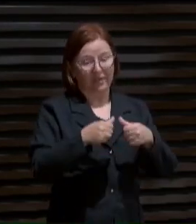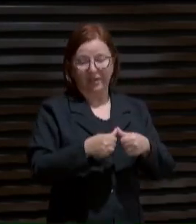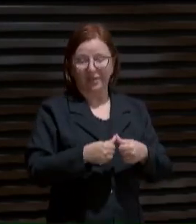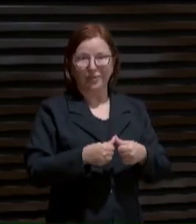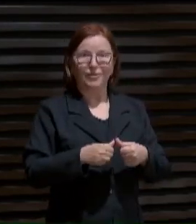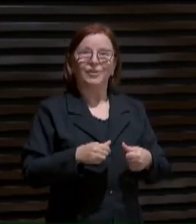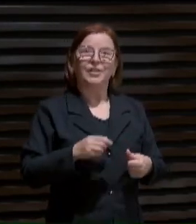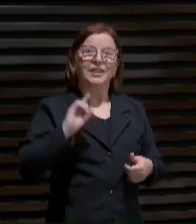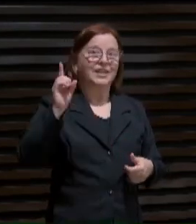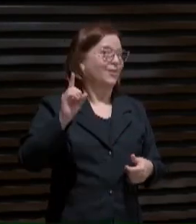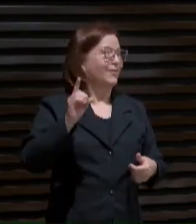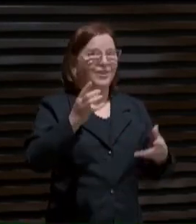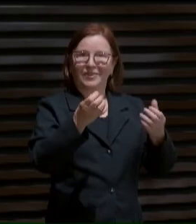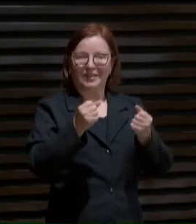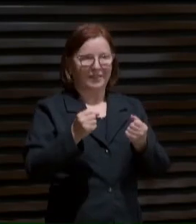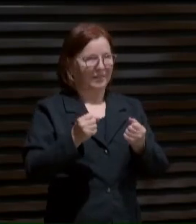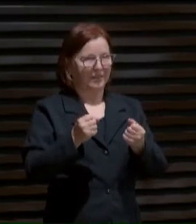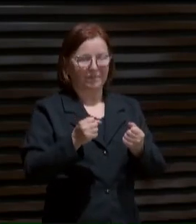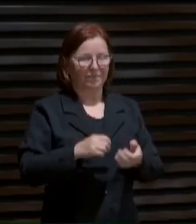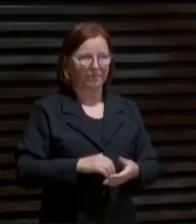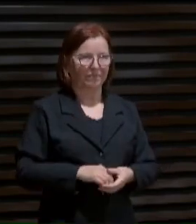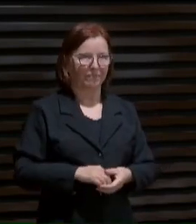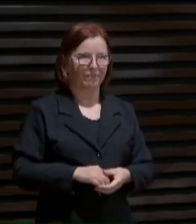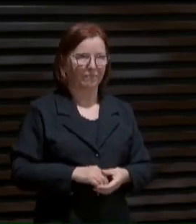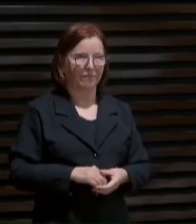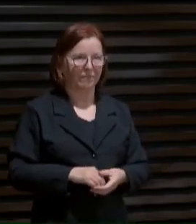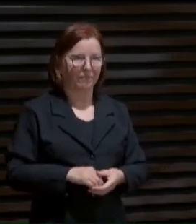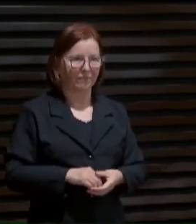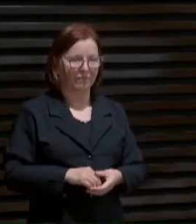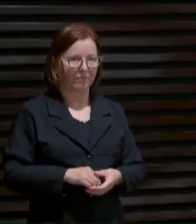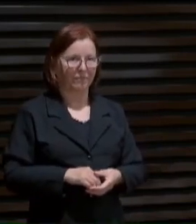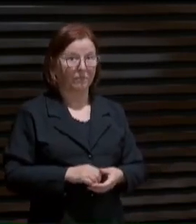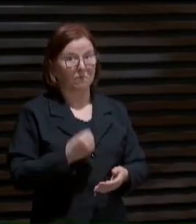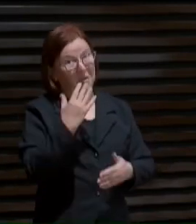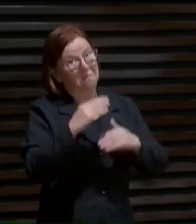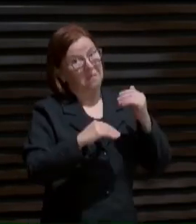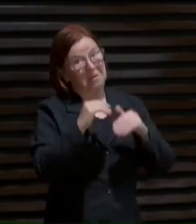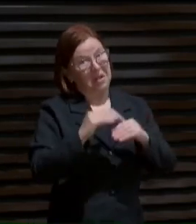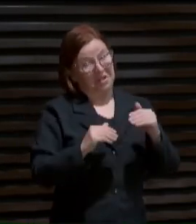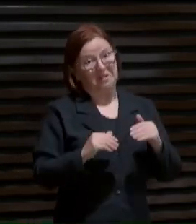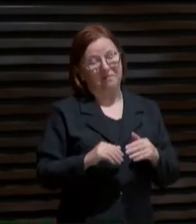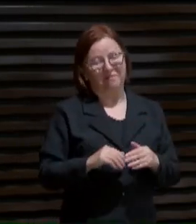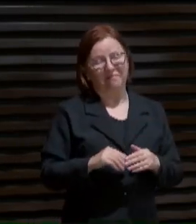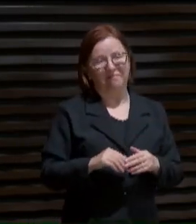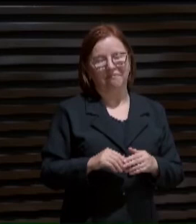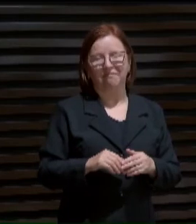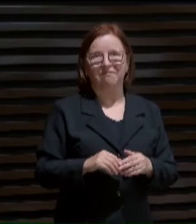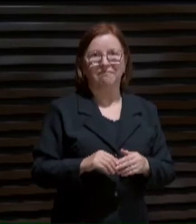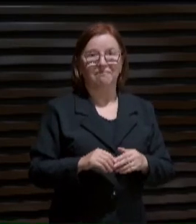inaceitável é adoração e como todos nós nascidos neste mundo somos Adoradores